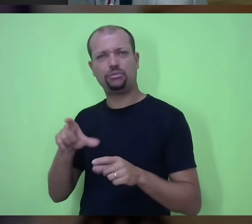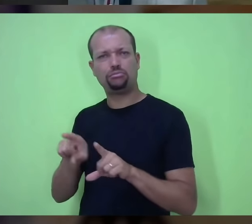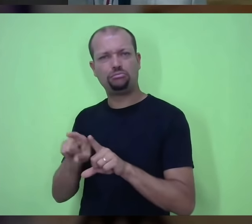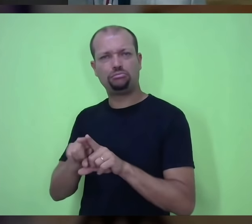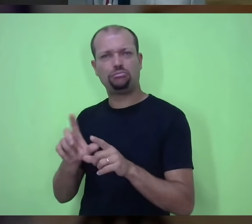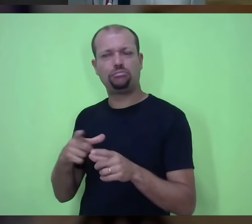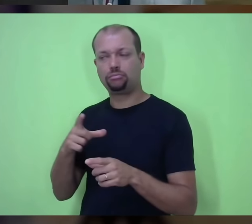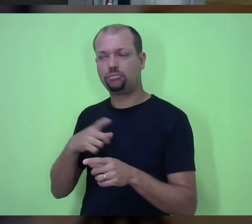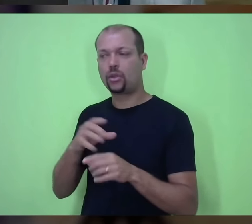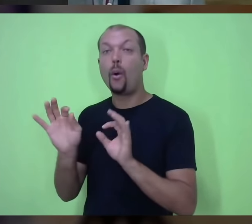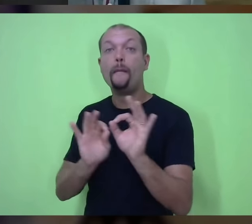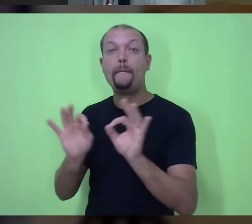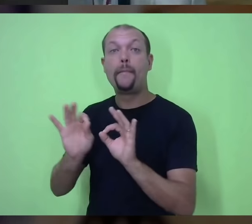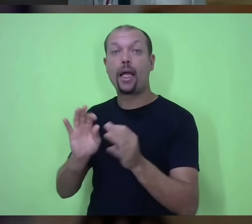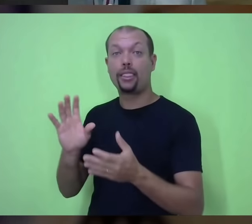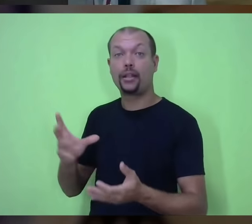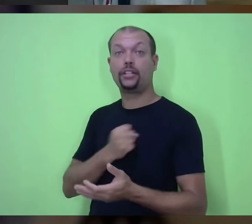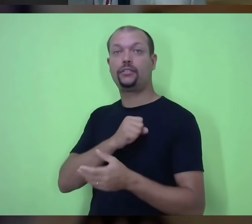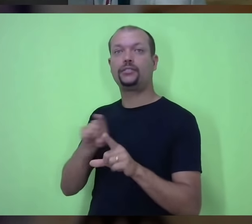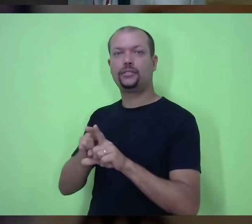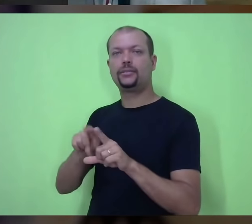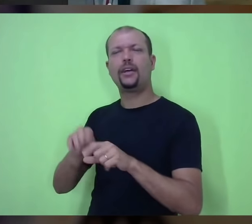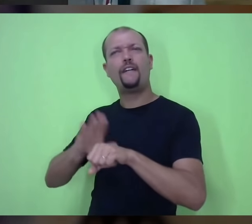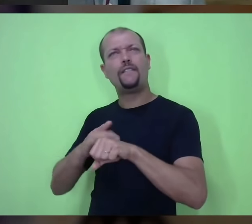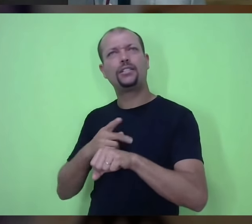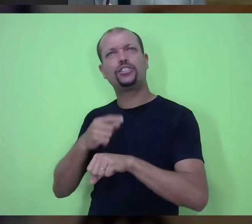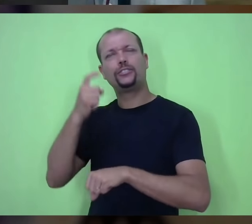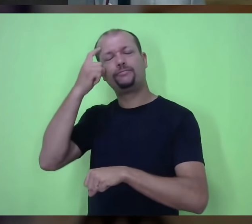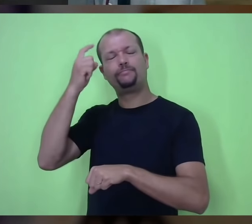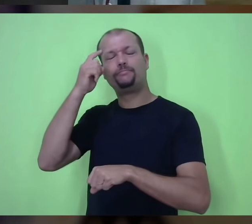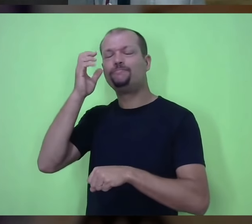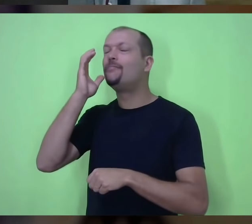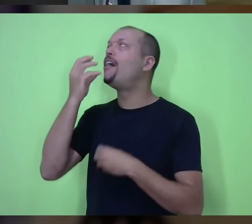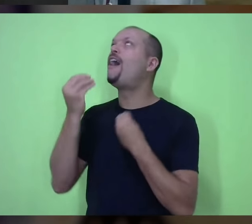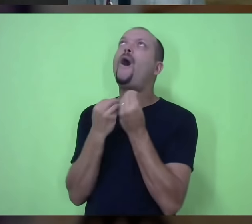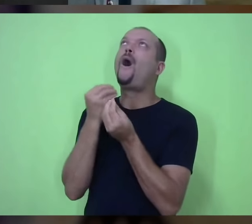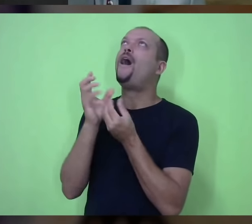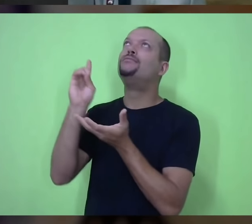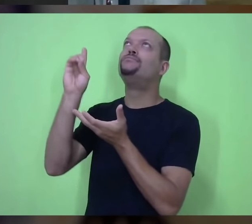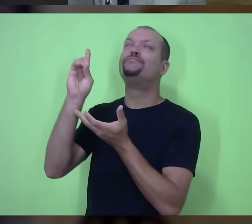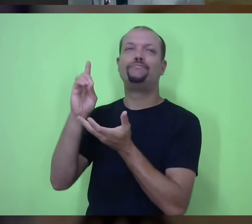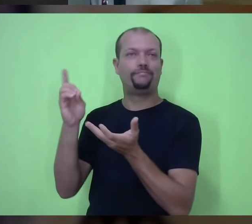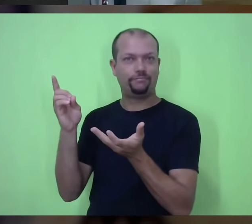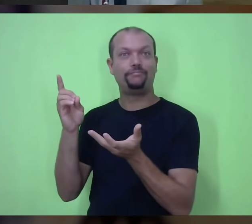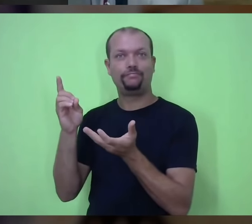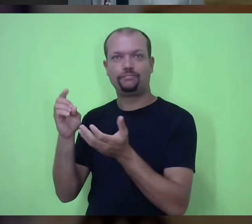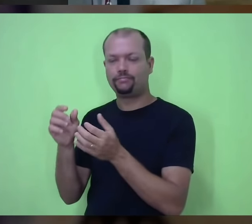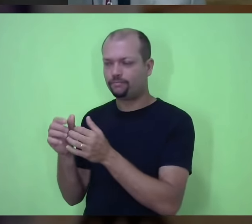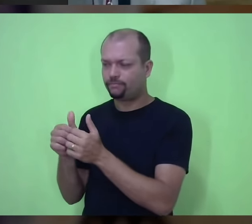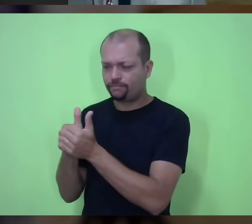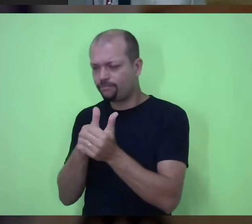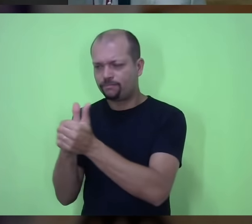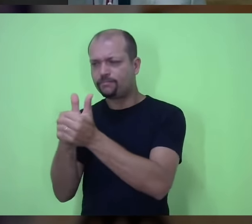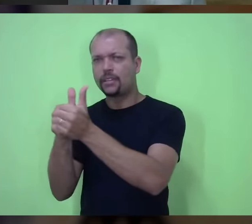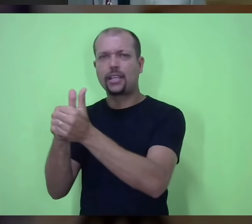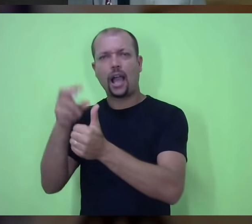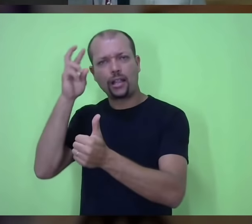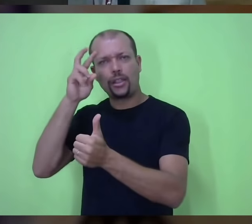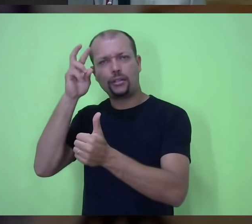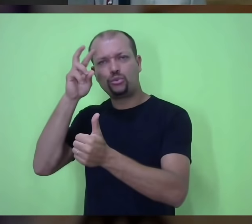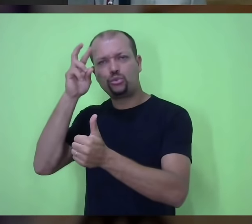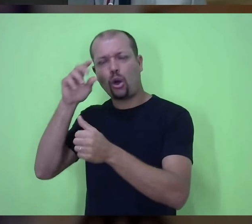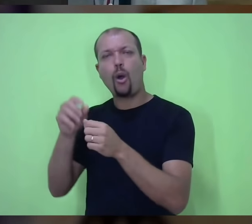plano da redenção. E nós vemos esse paralelo, isso só me deixa mais ainda deslumbrado, como é que Deus ele tem conduzido a